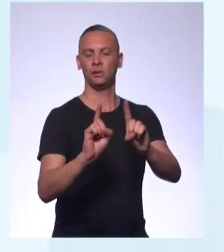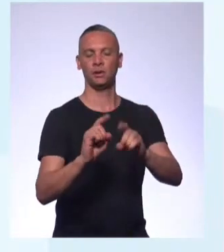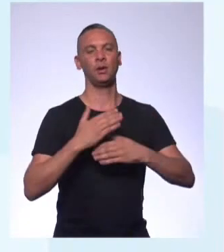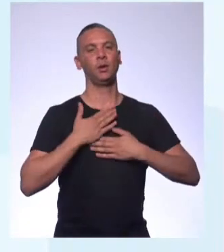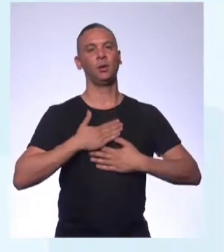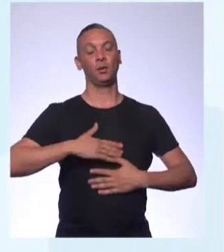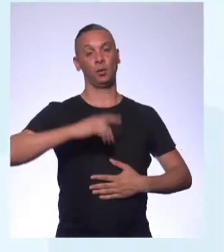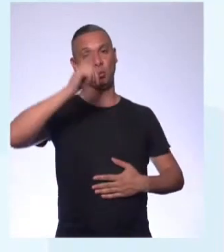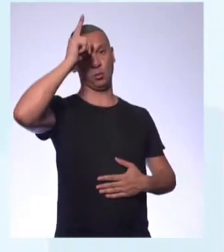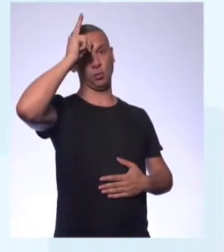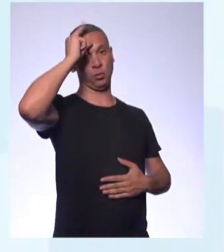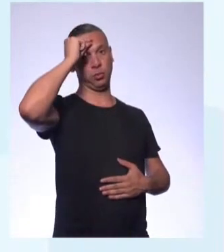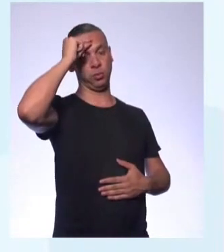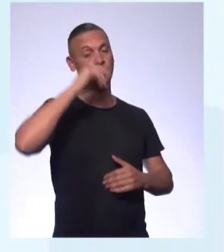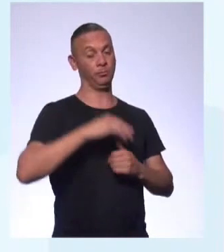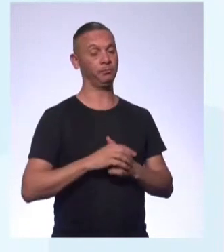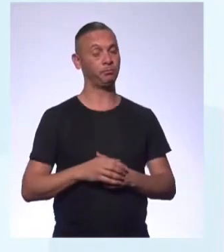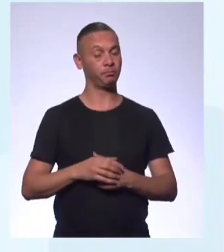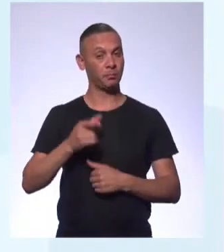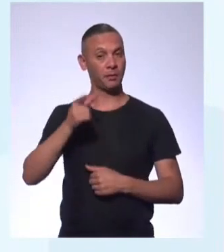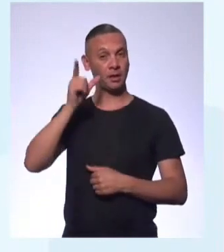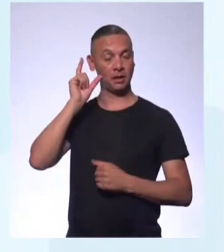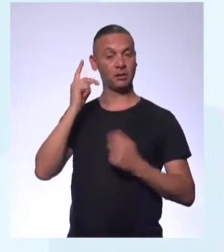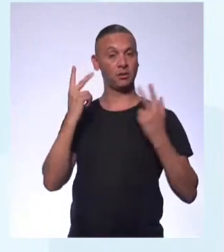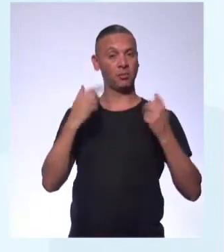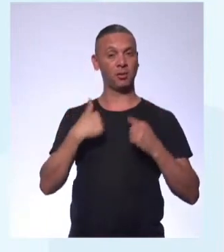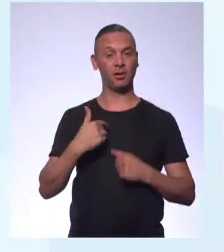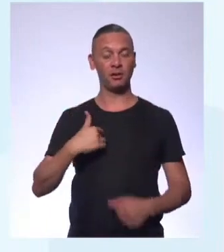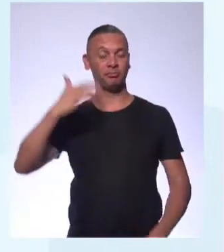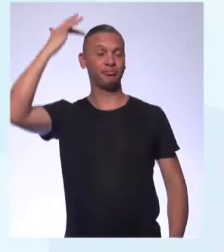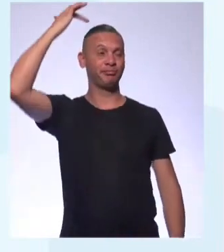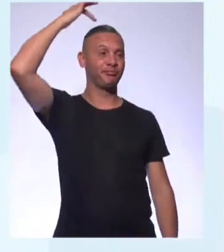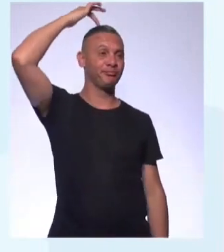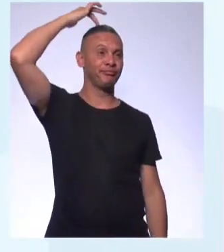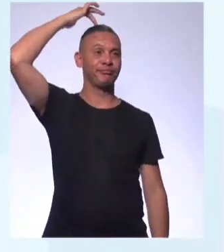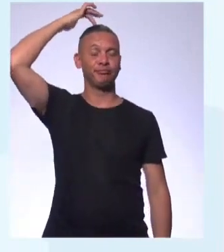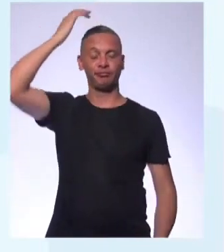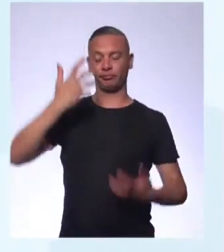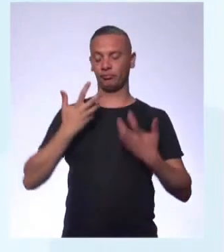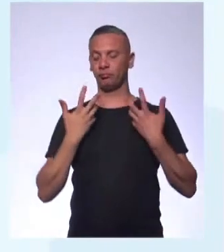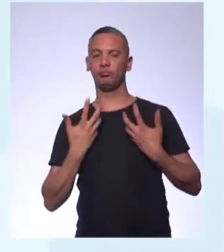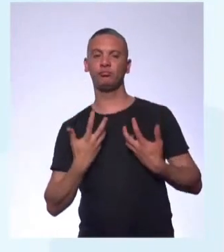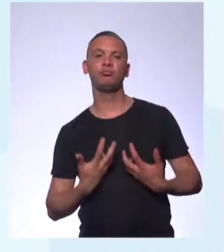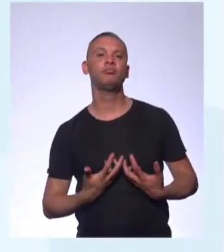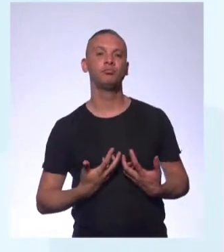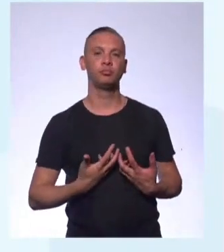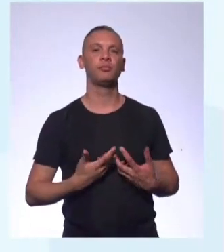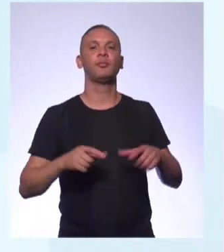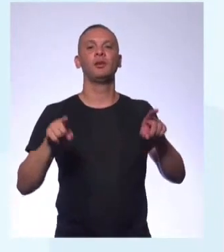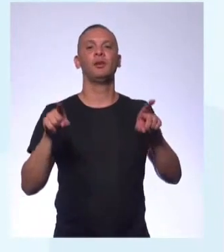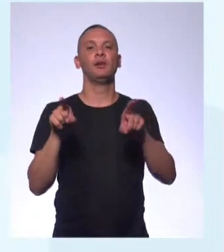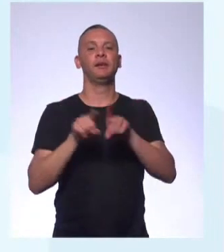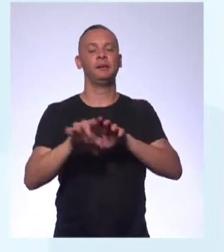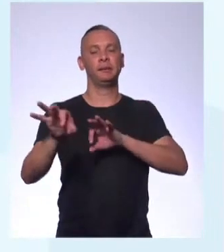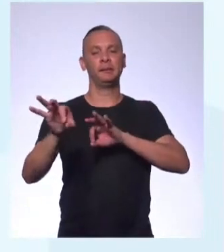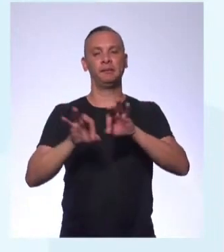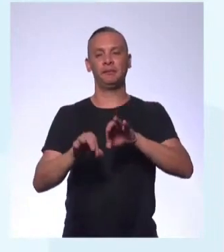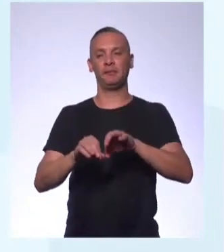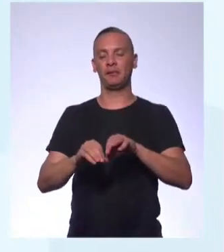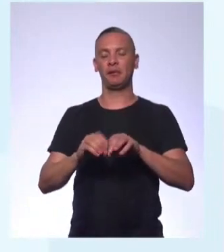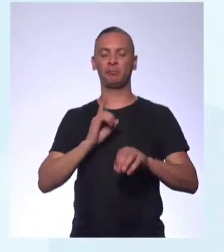enfim, muito antes do que era natural. Chegaram-me o tédio, o cansaço da vida e uma certa